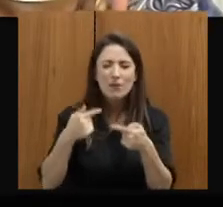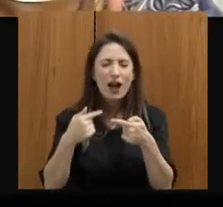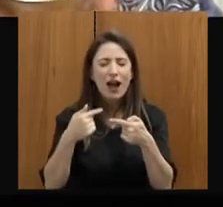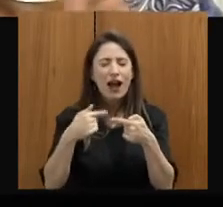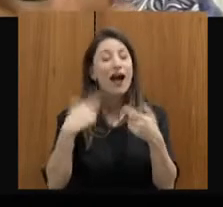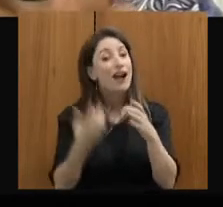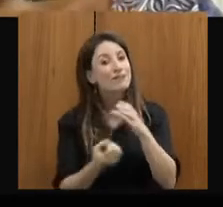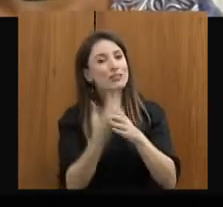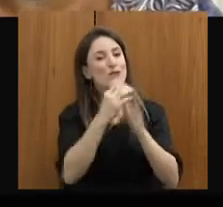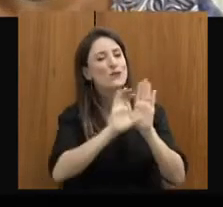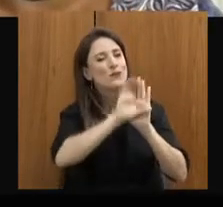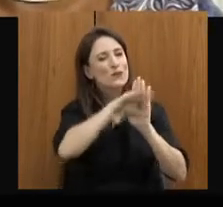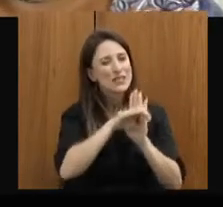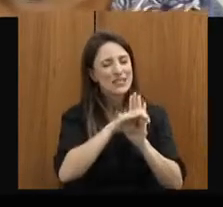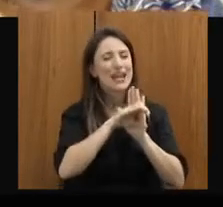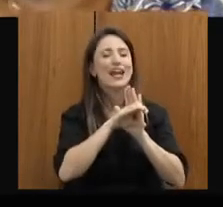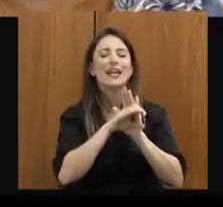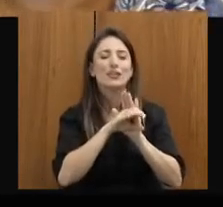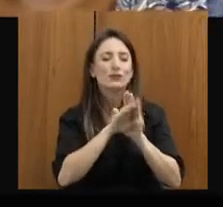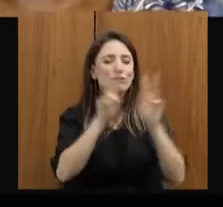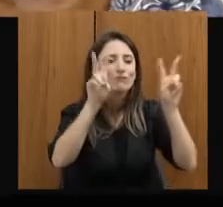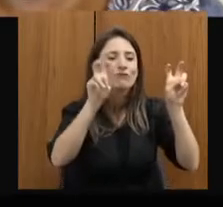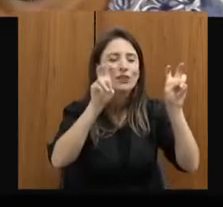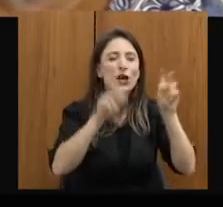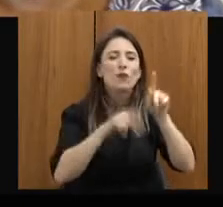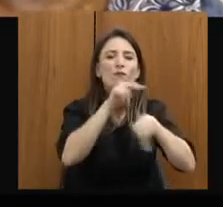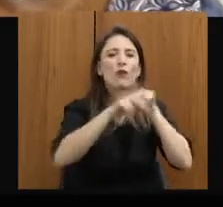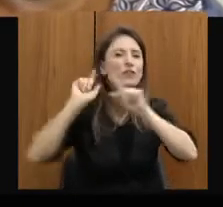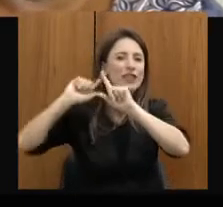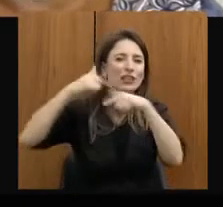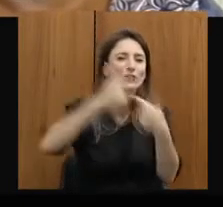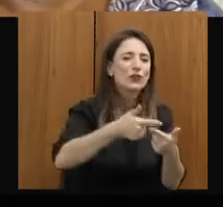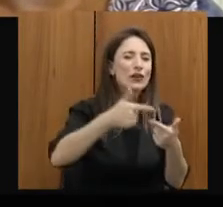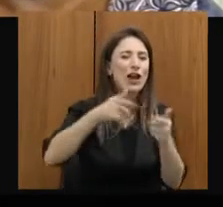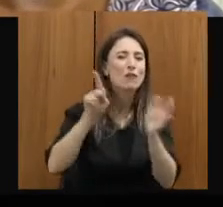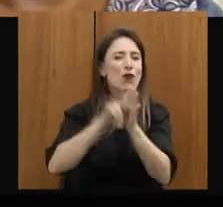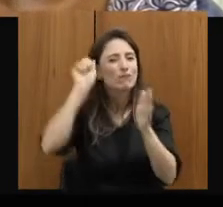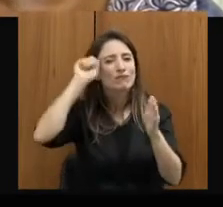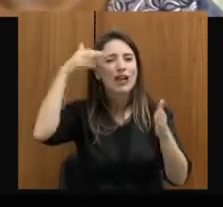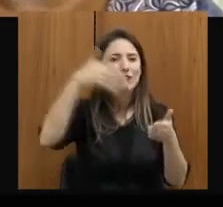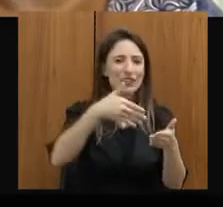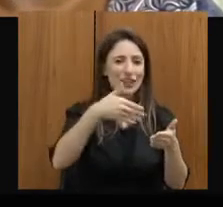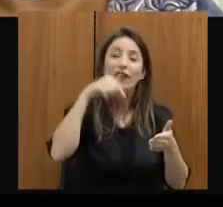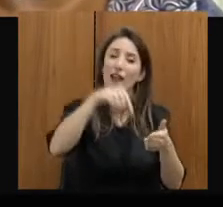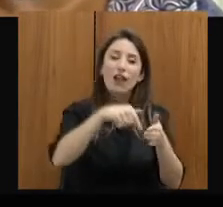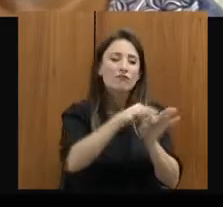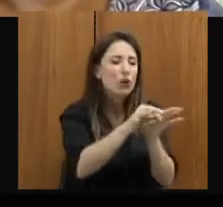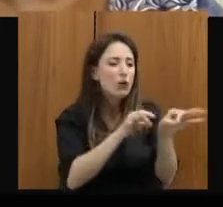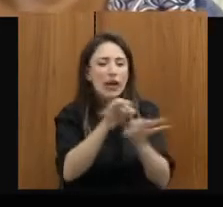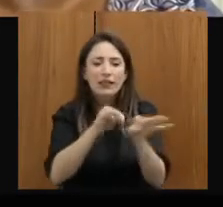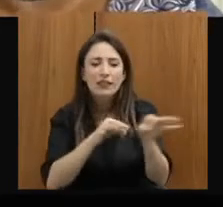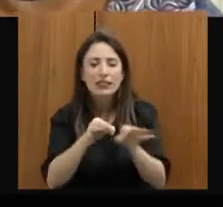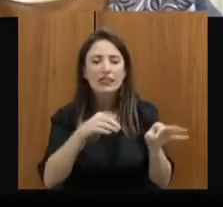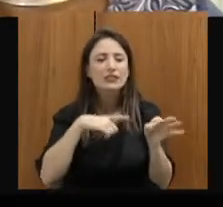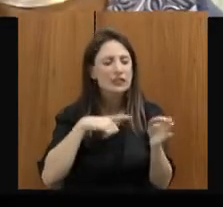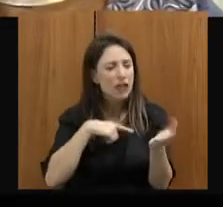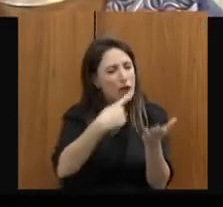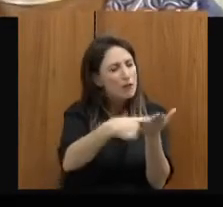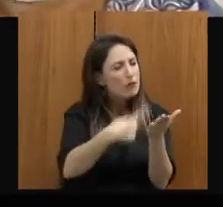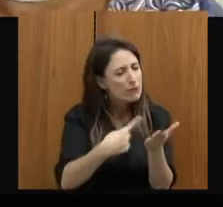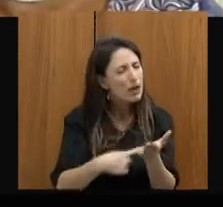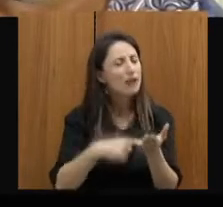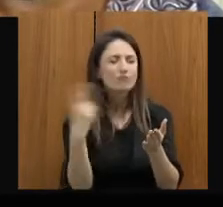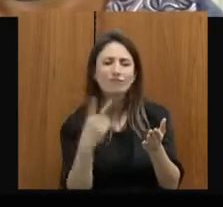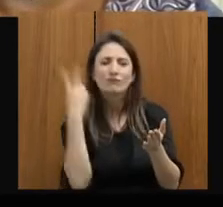tradicionais de Matriz africanas grupos que se organiza a partir de valores civilizatórios e da cosmobeauty são